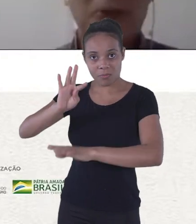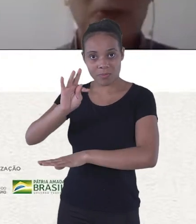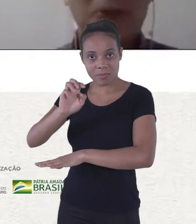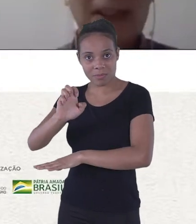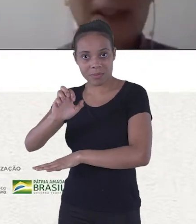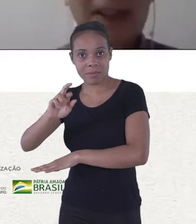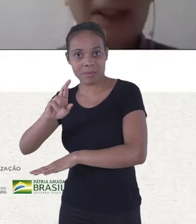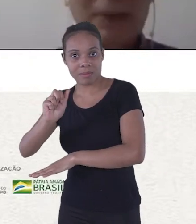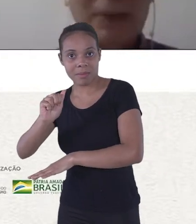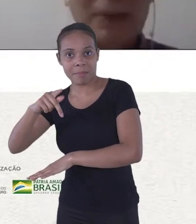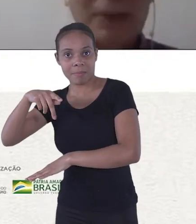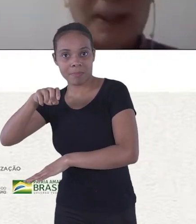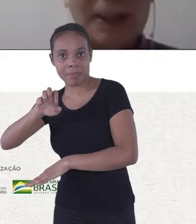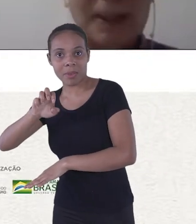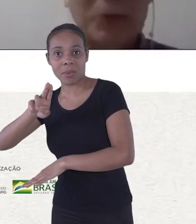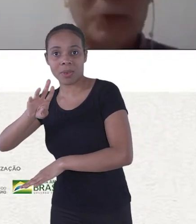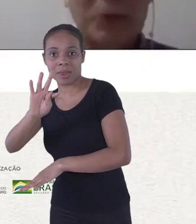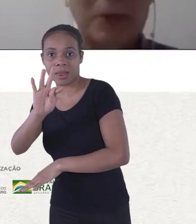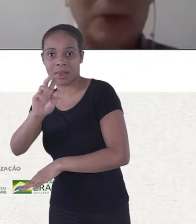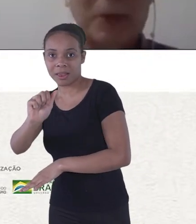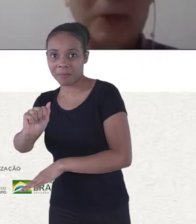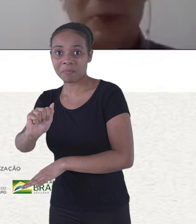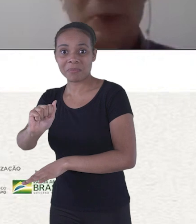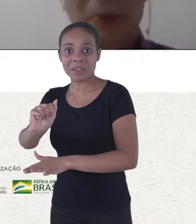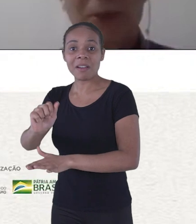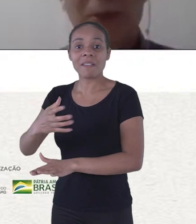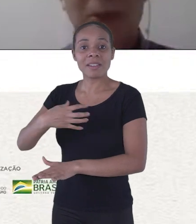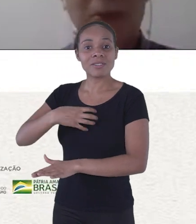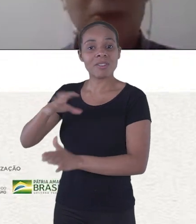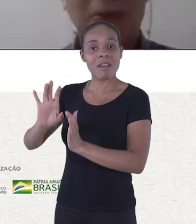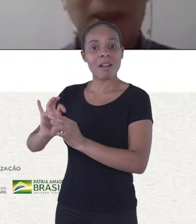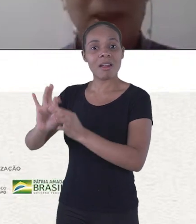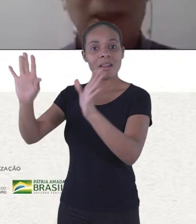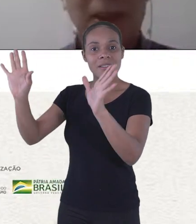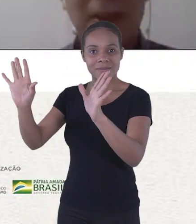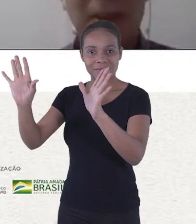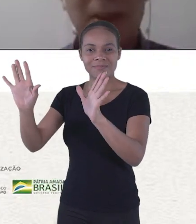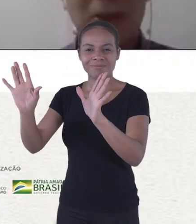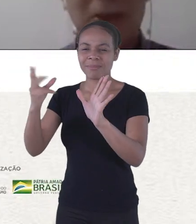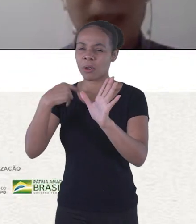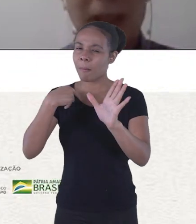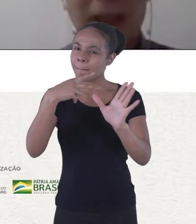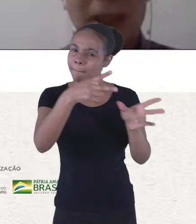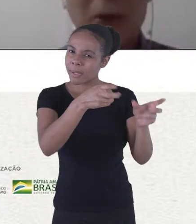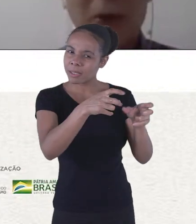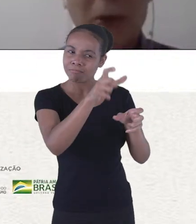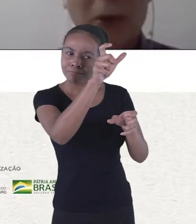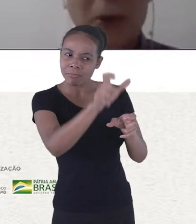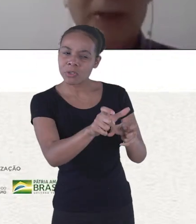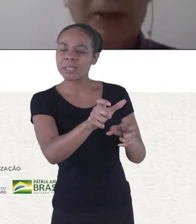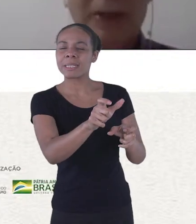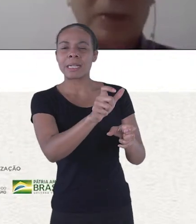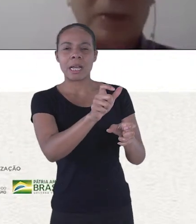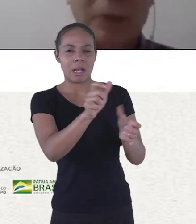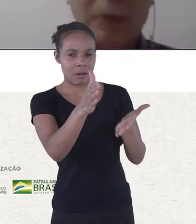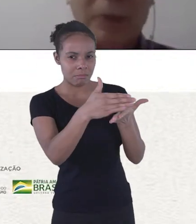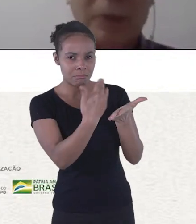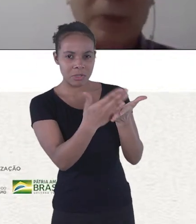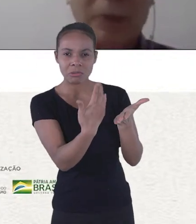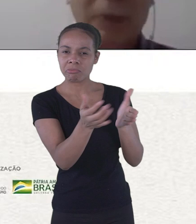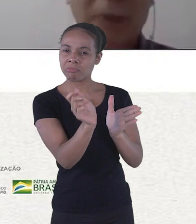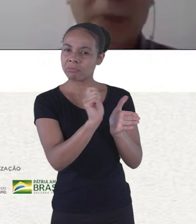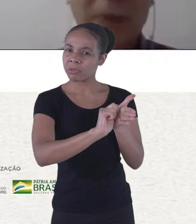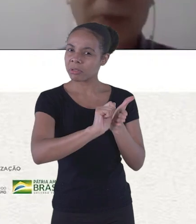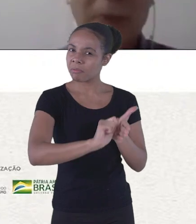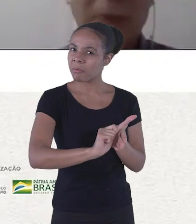exorcizou aí todos os seus fantasmas, tanto os negativos quanto os positivos. É realmente de uma coragem, de uma transparência,